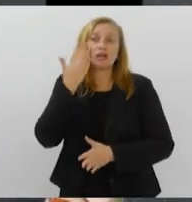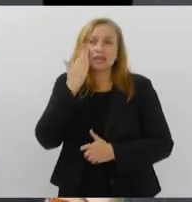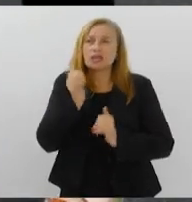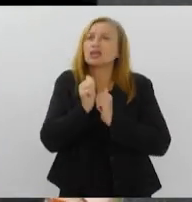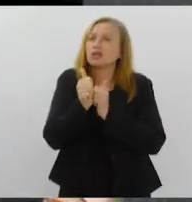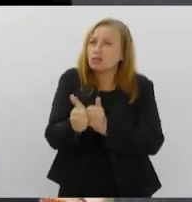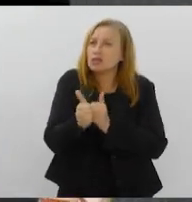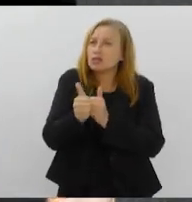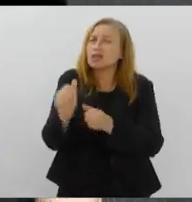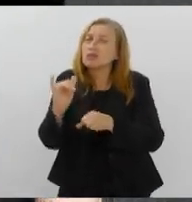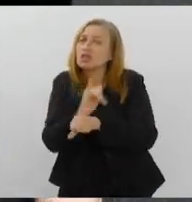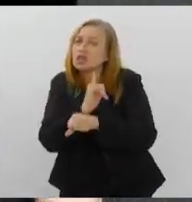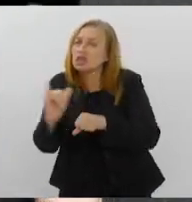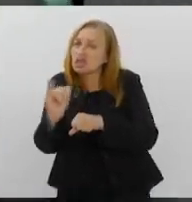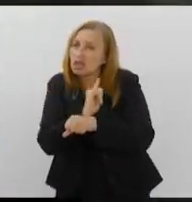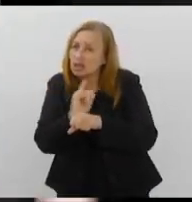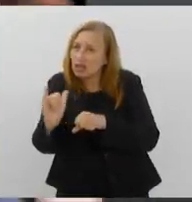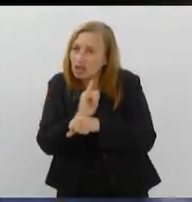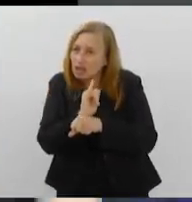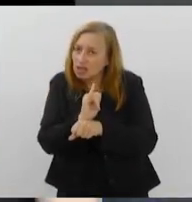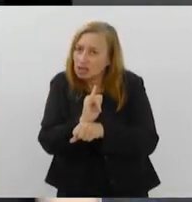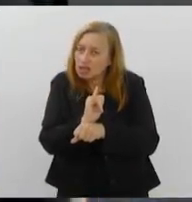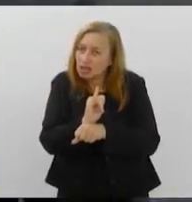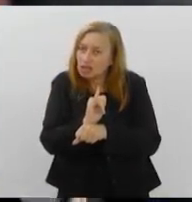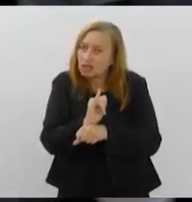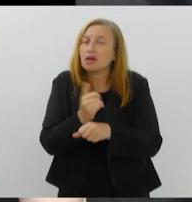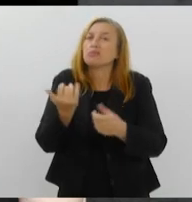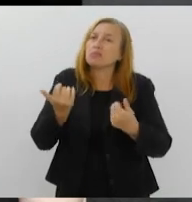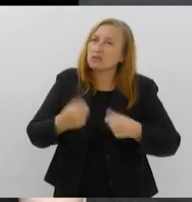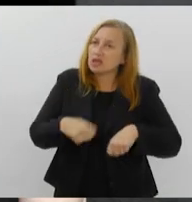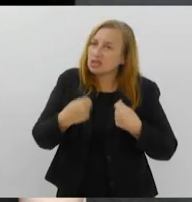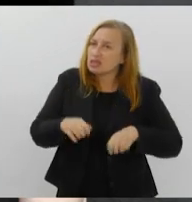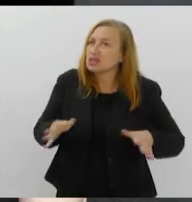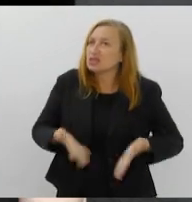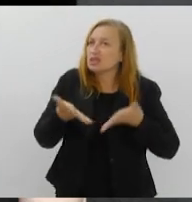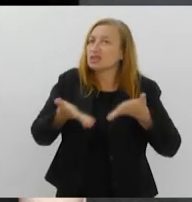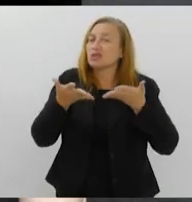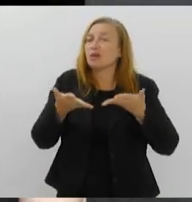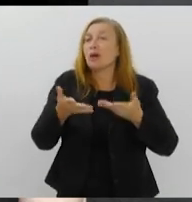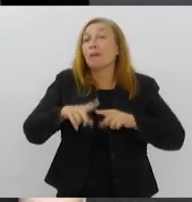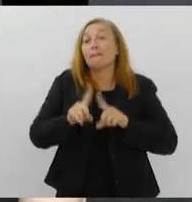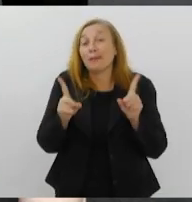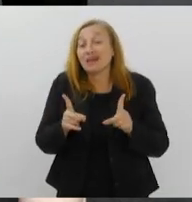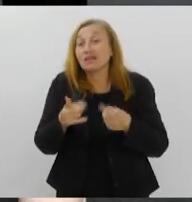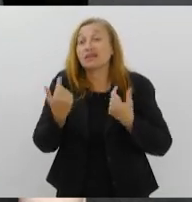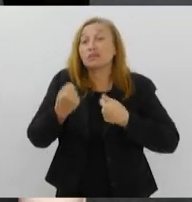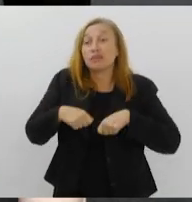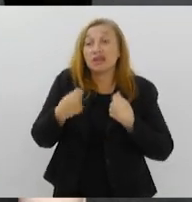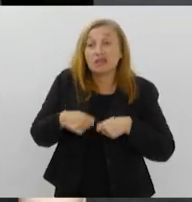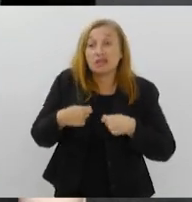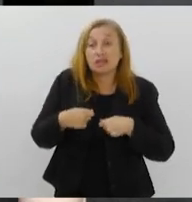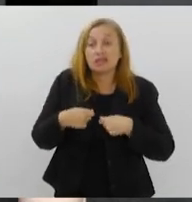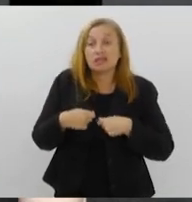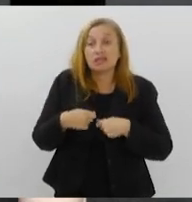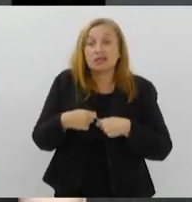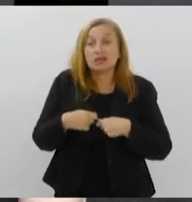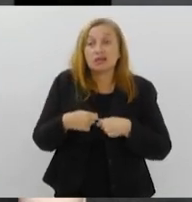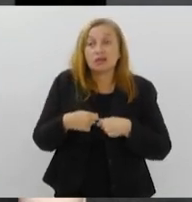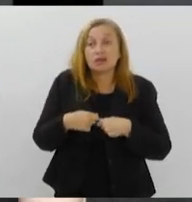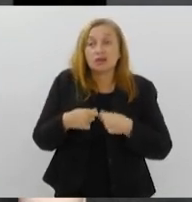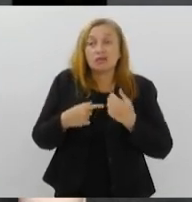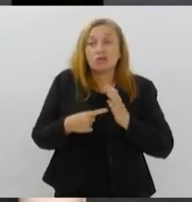é um segmento estratégico que até precisaria de incentivo, mas a gente precisa apontar